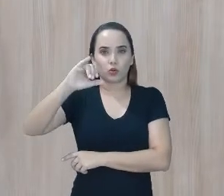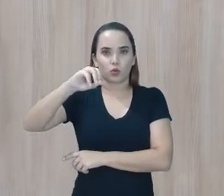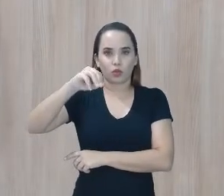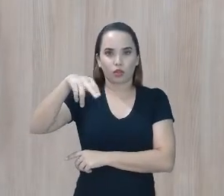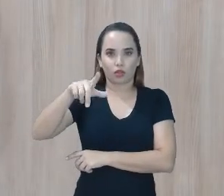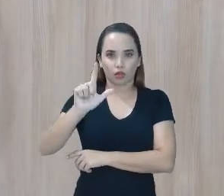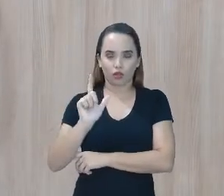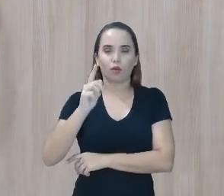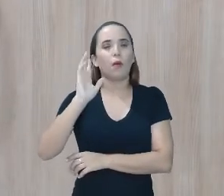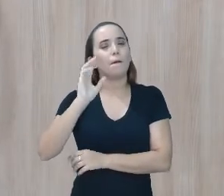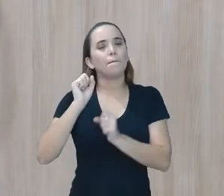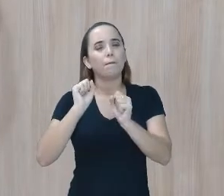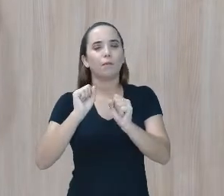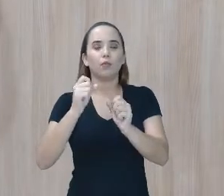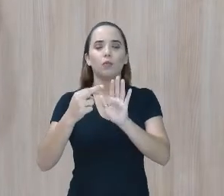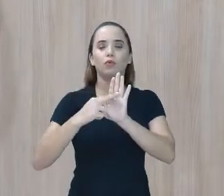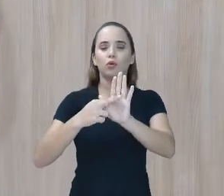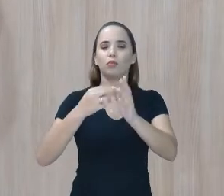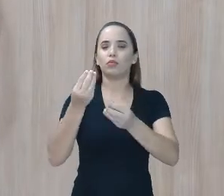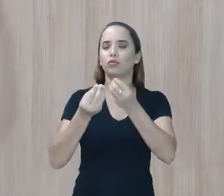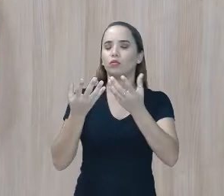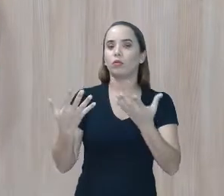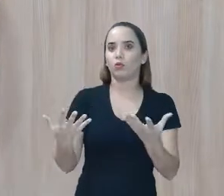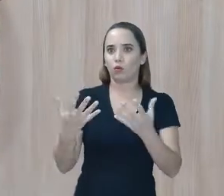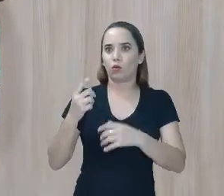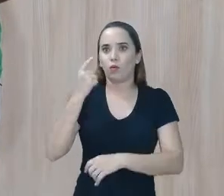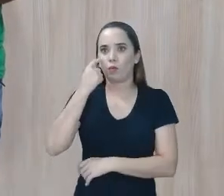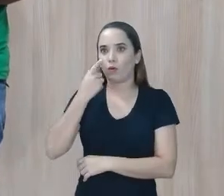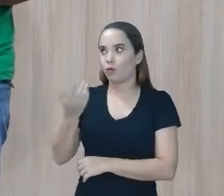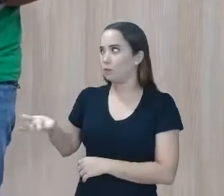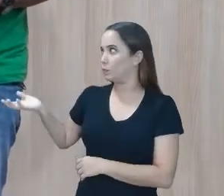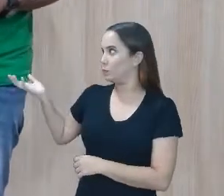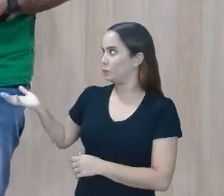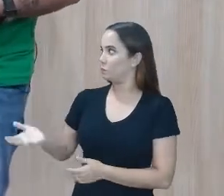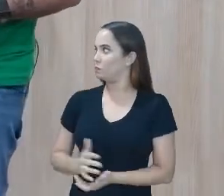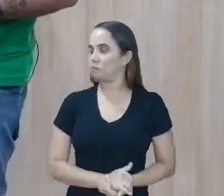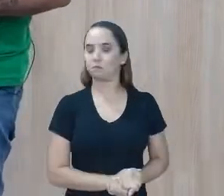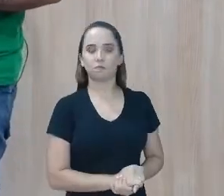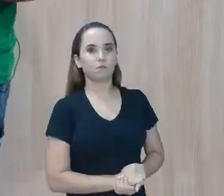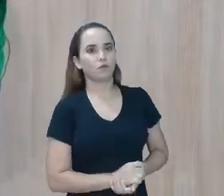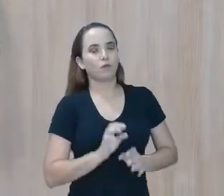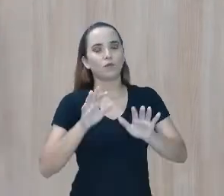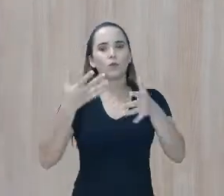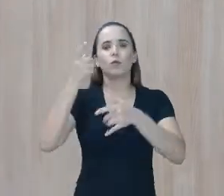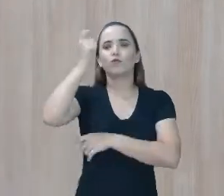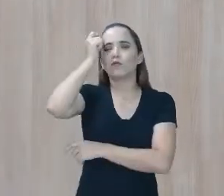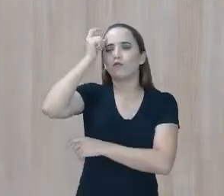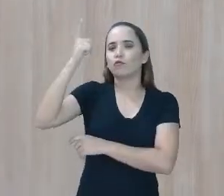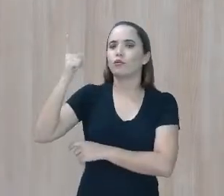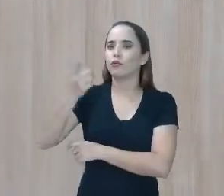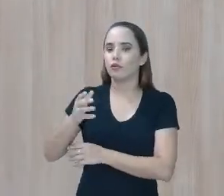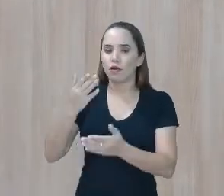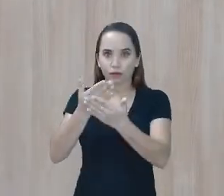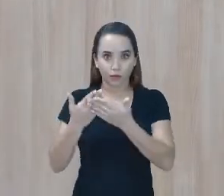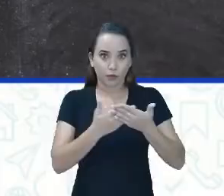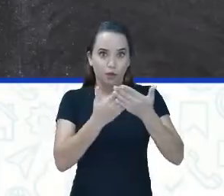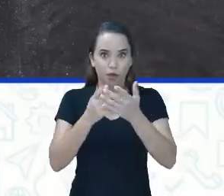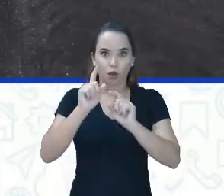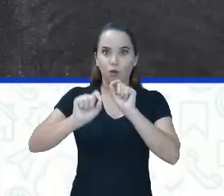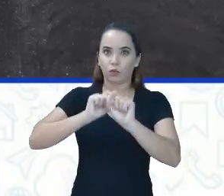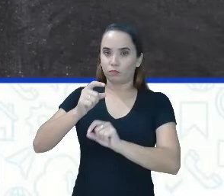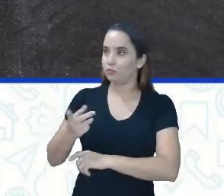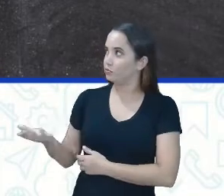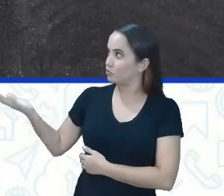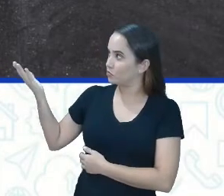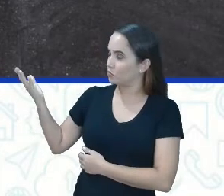ele pode ser representado de 2 formas. Vamos começar mostrando logo aqui na tela qual é a ideia dessa aula, né? Então, você tem aí, por exemplo,